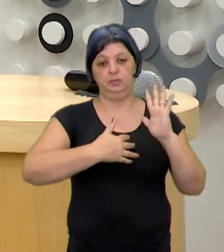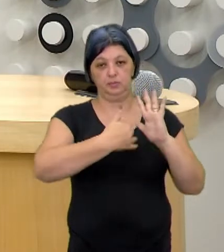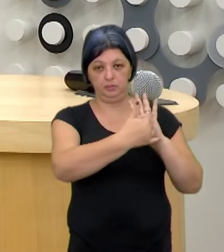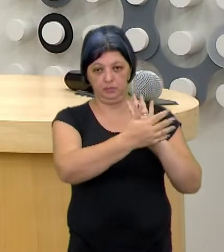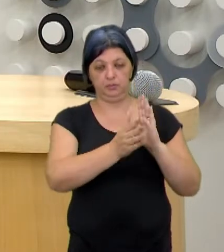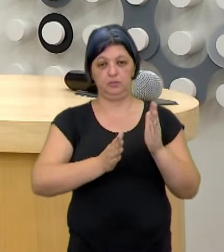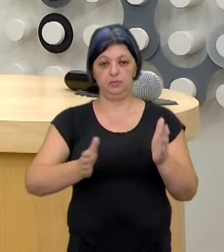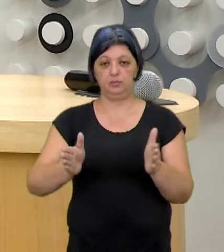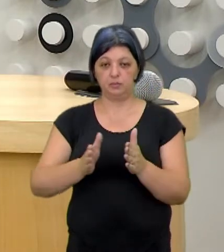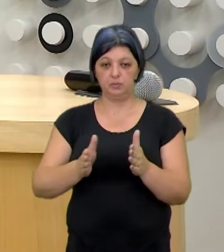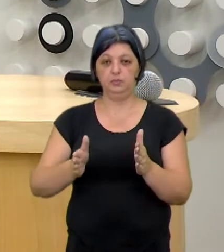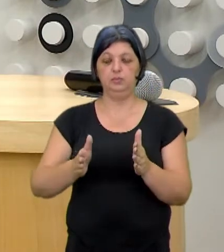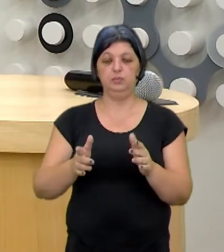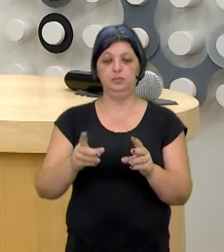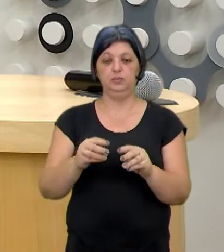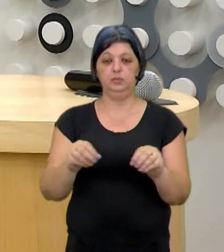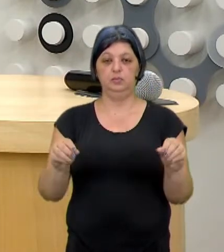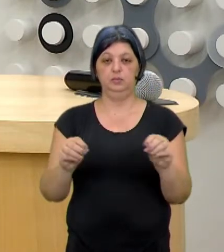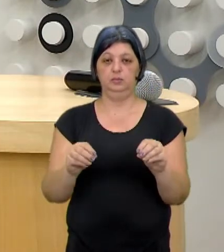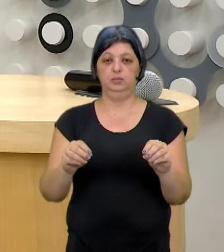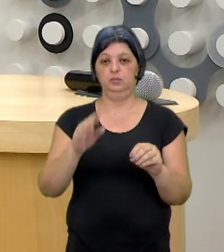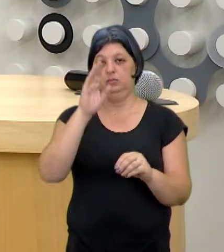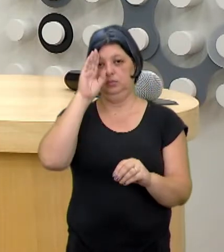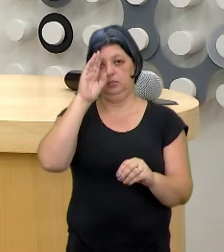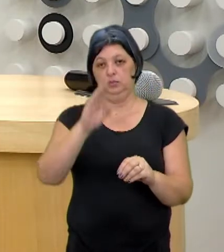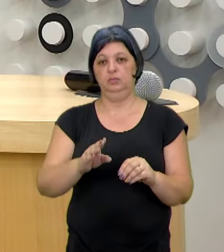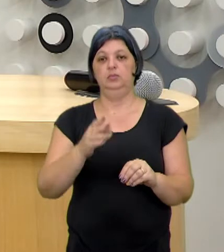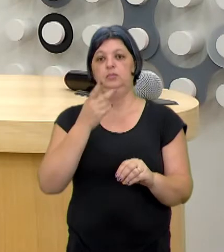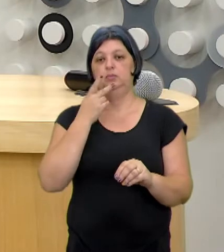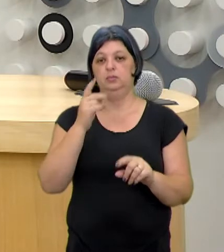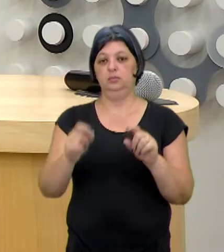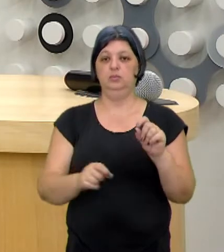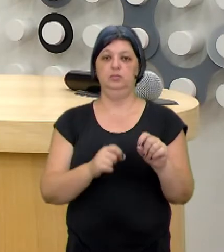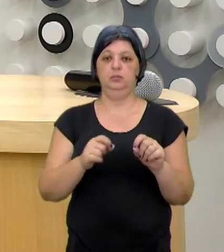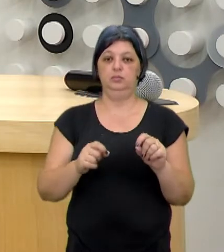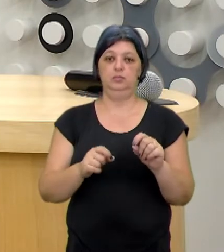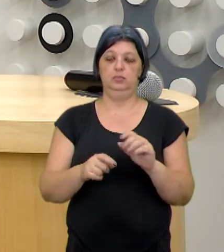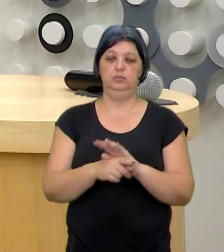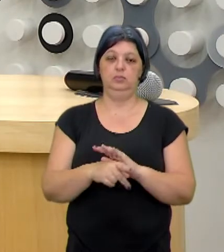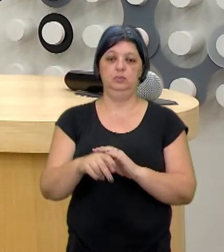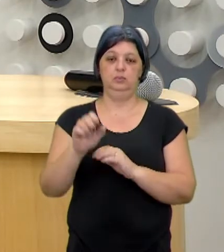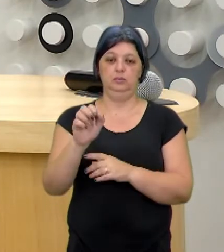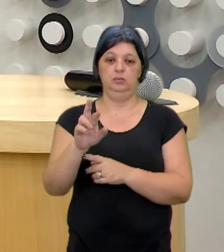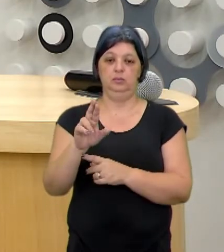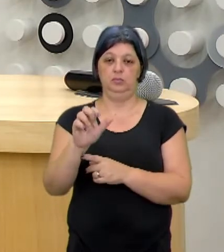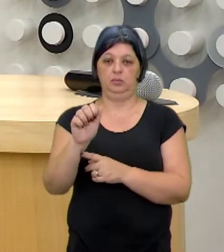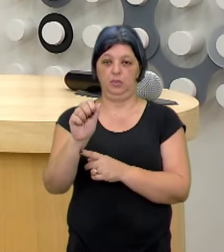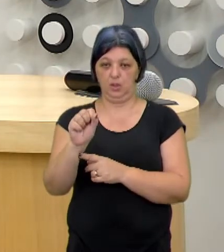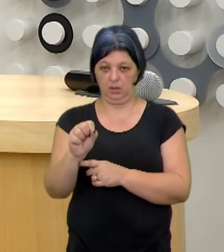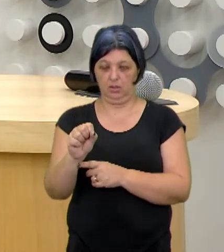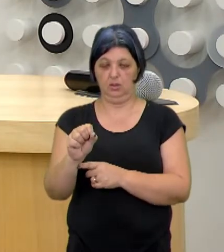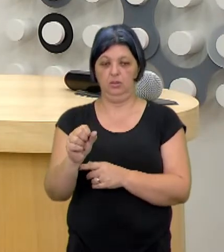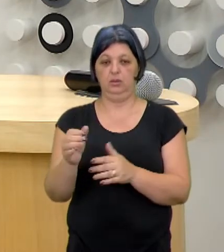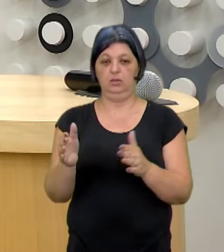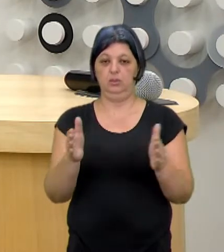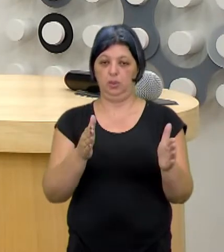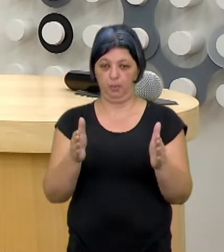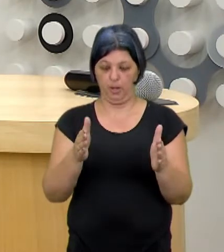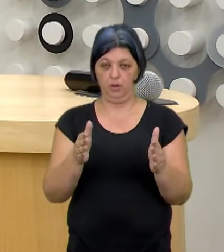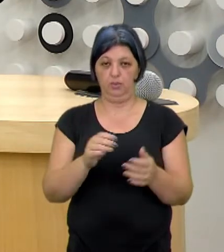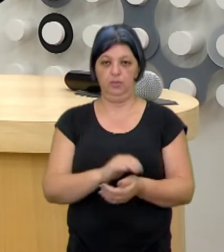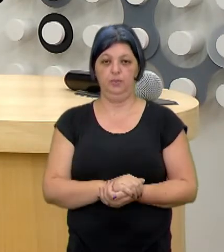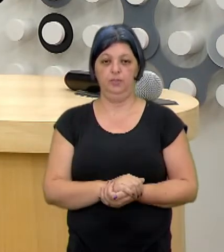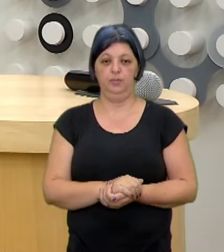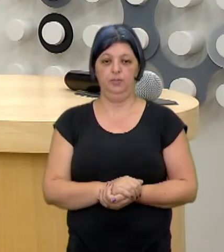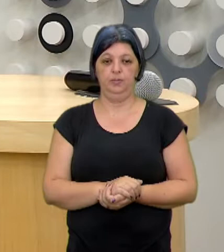geológico e mostrando aí, principalmente quando nós falamos aí das eras e dos períodos, tá certo? E,